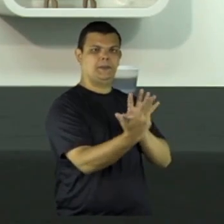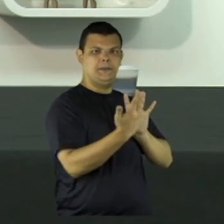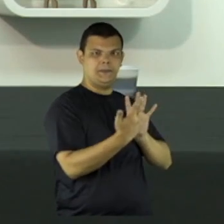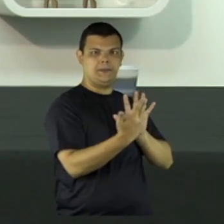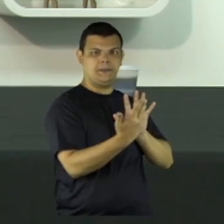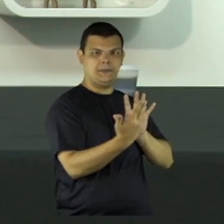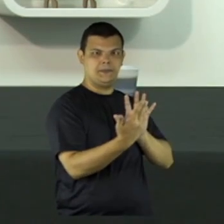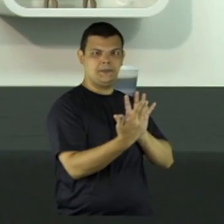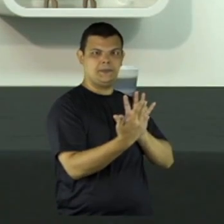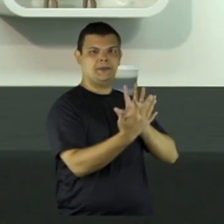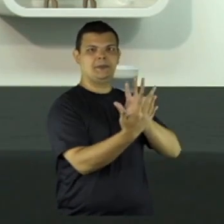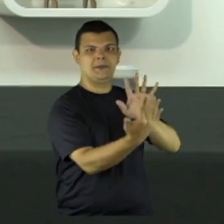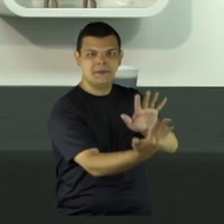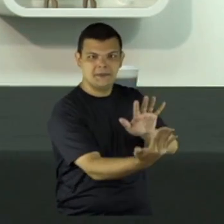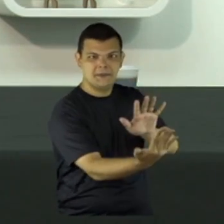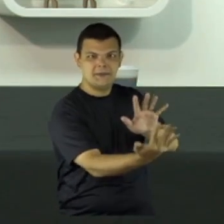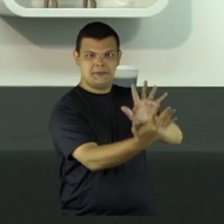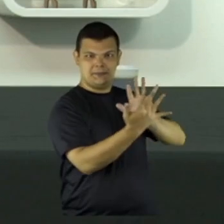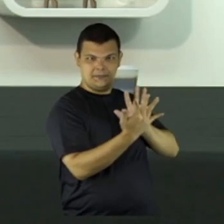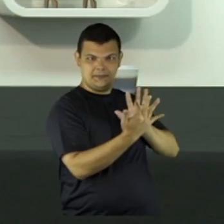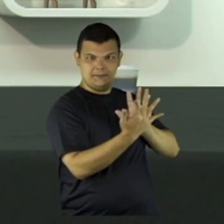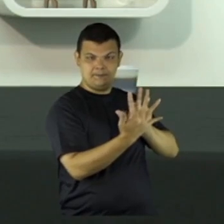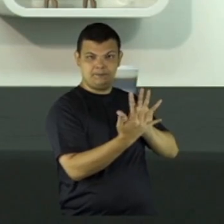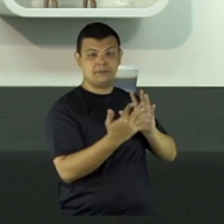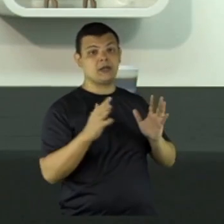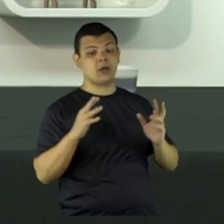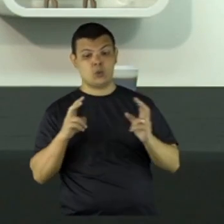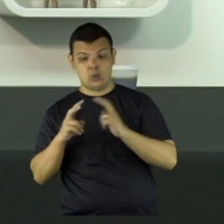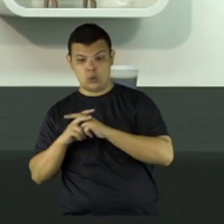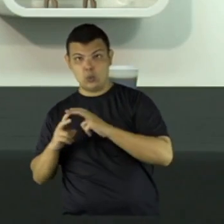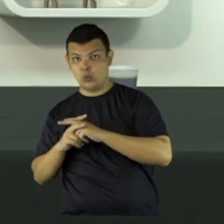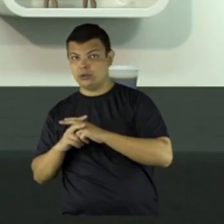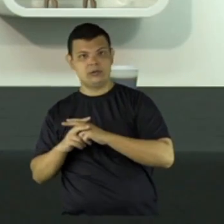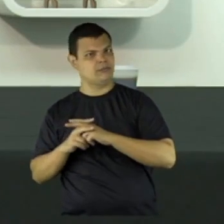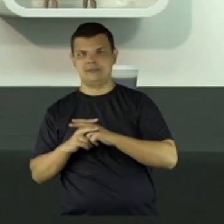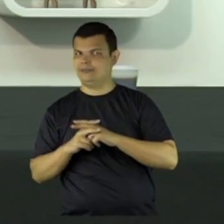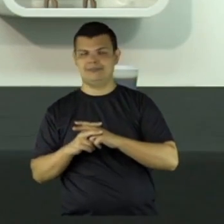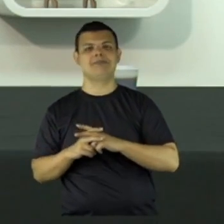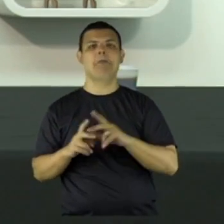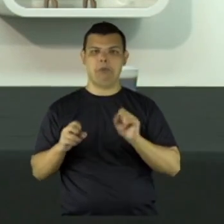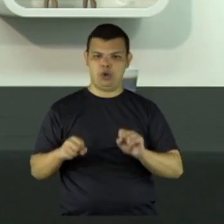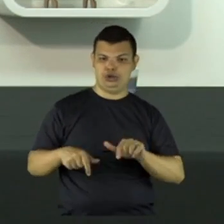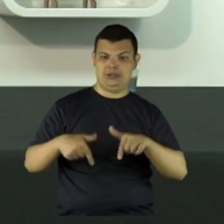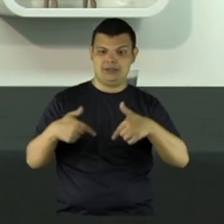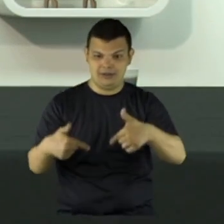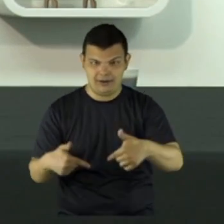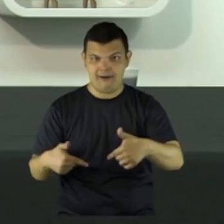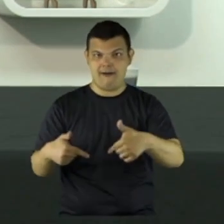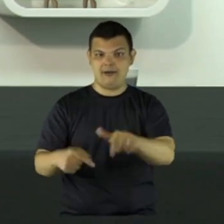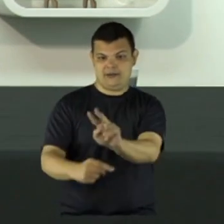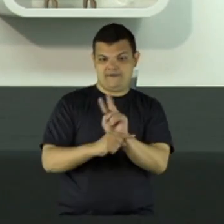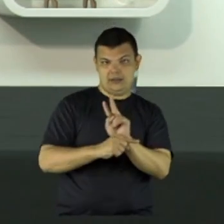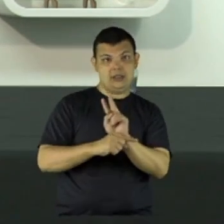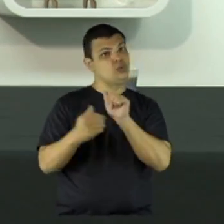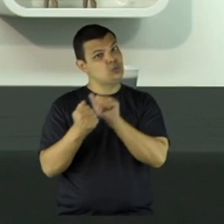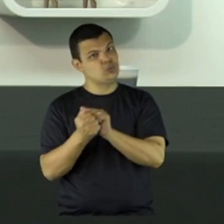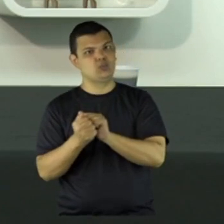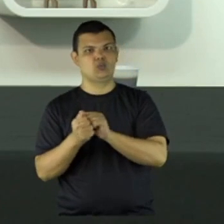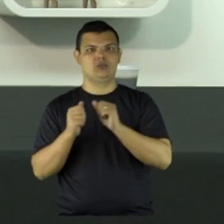ataque. Nas lutas de forma geral, isso acontece ao mesmo tempo,